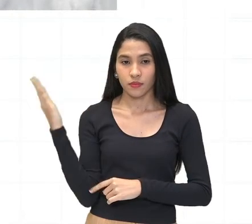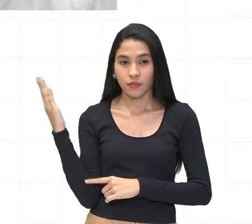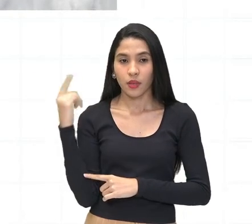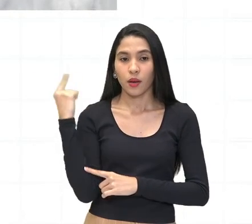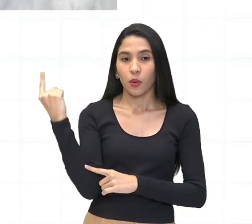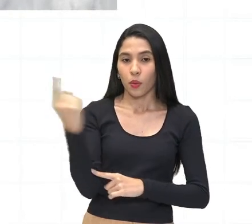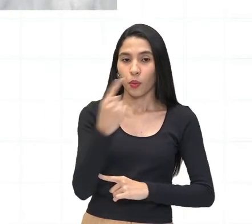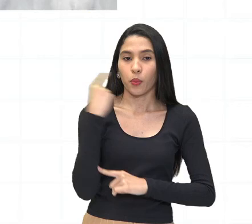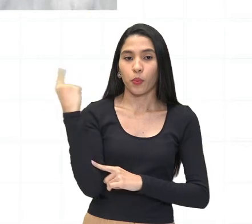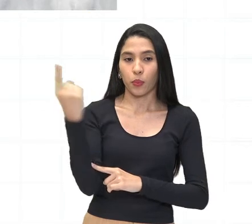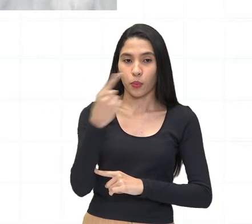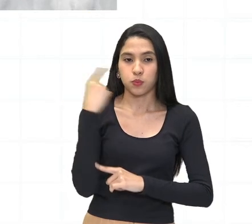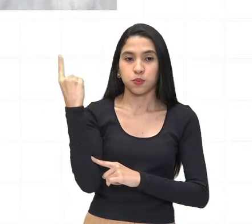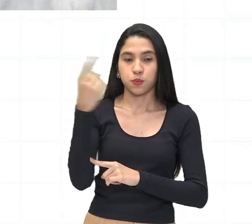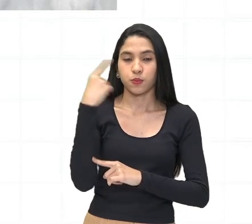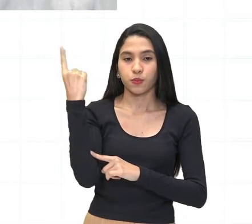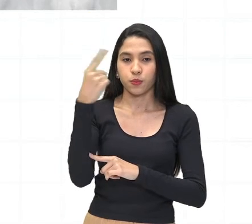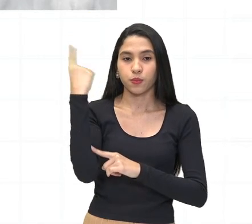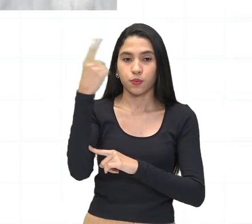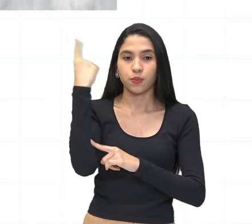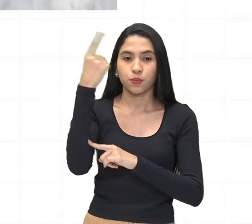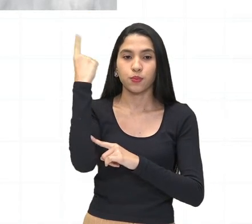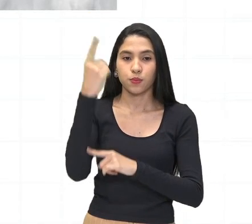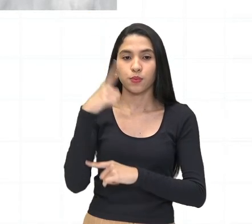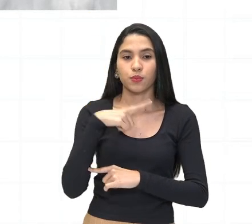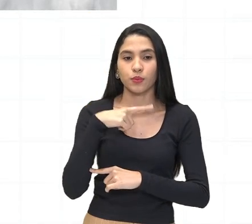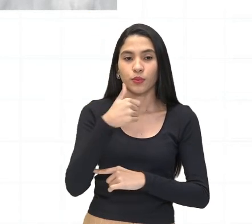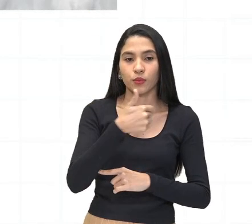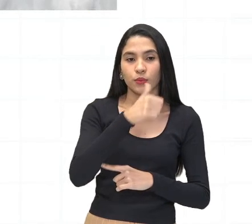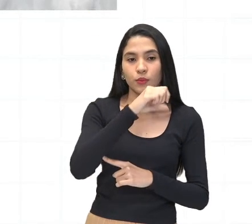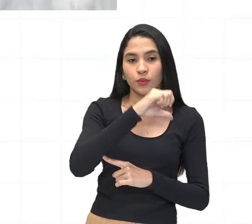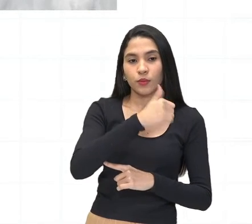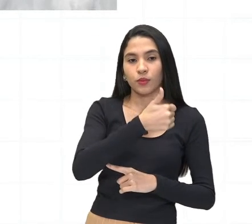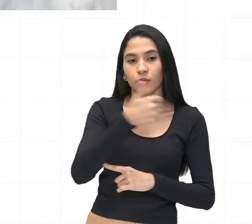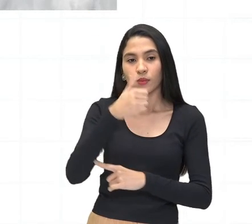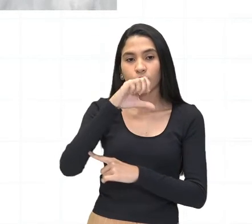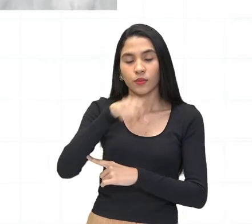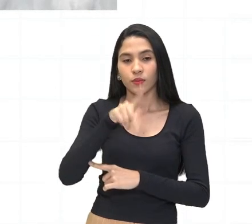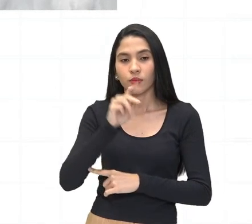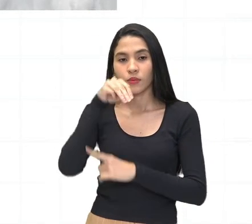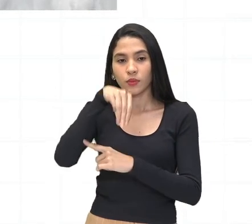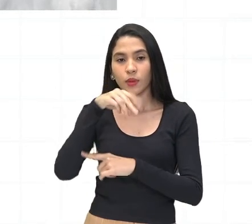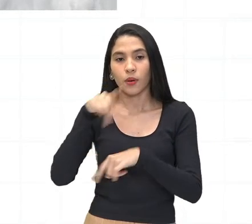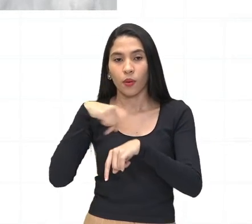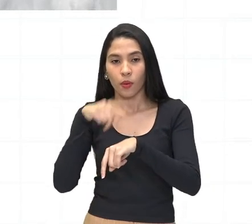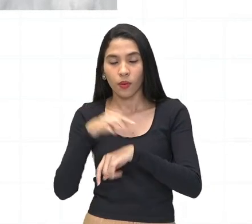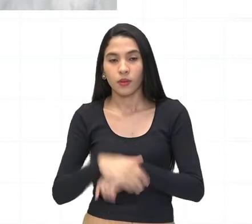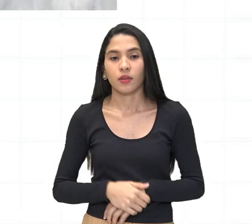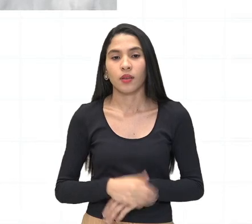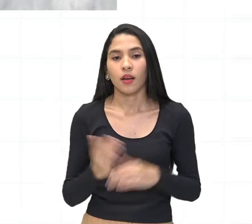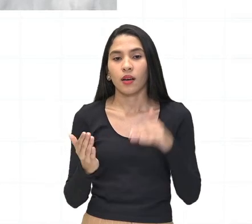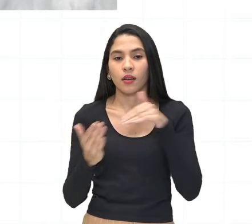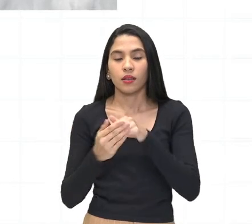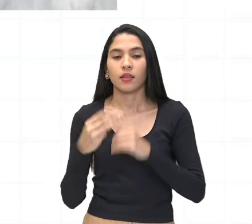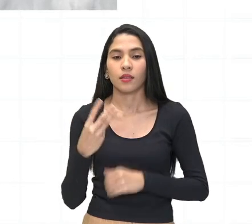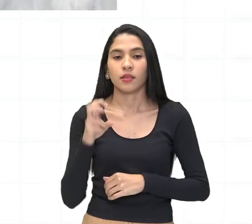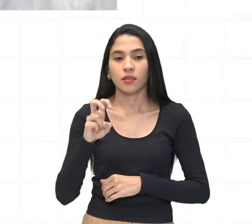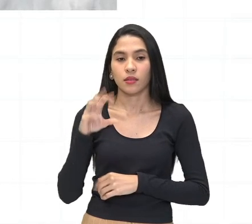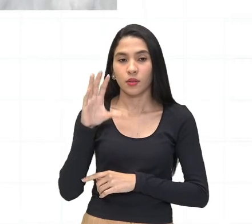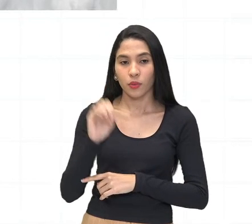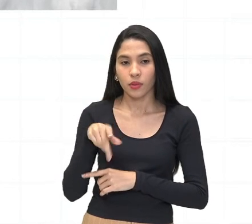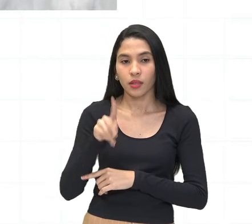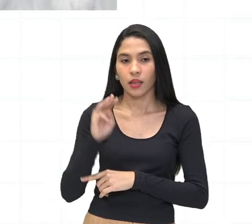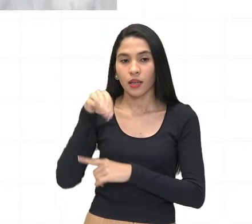furacão atinge velocidades de 119 km por hora a